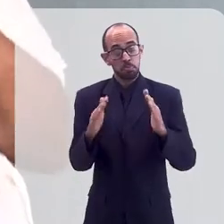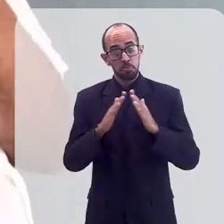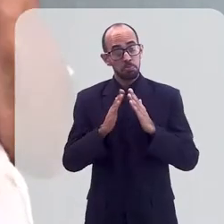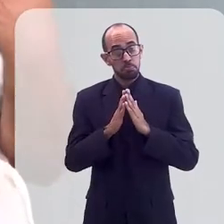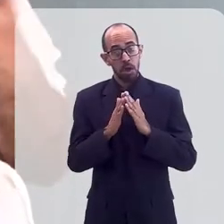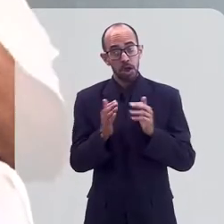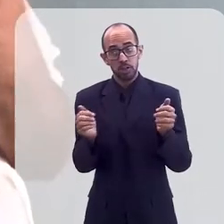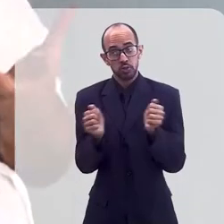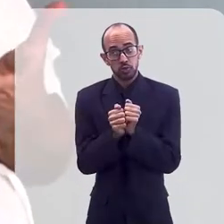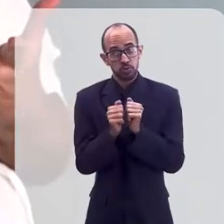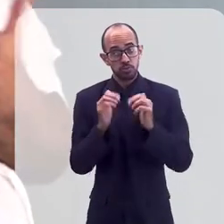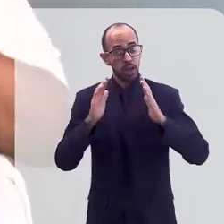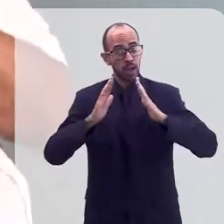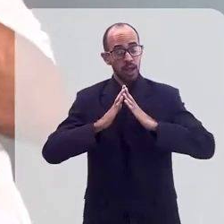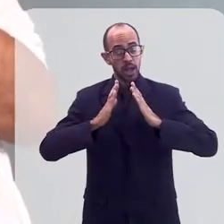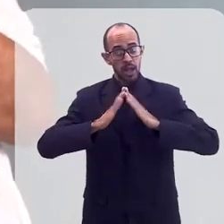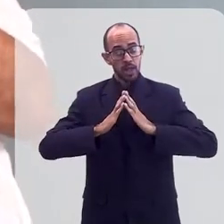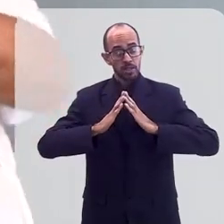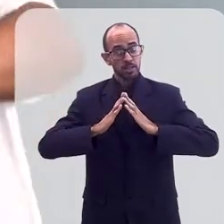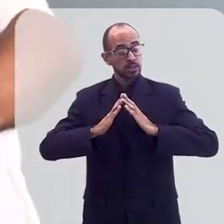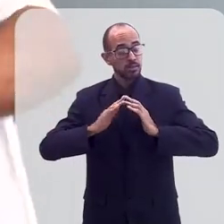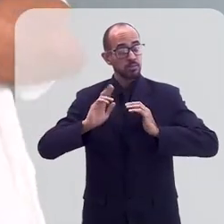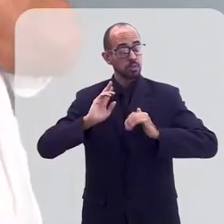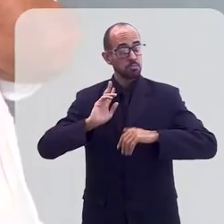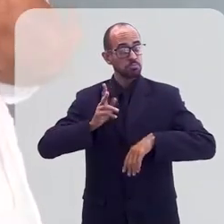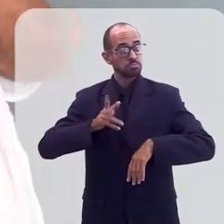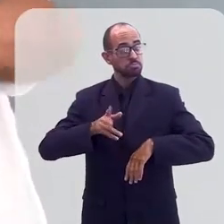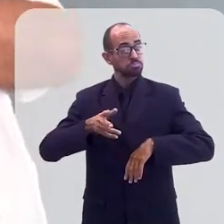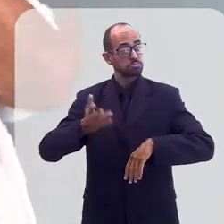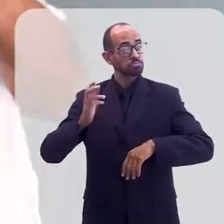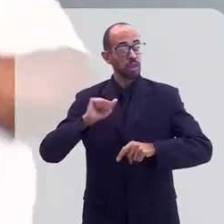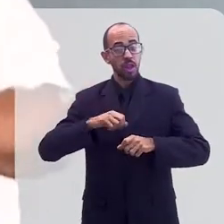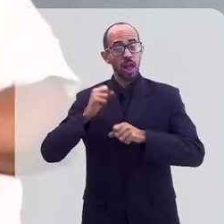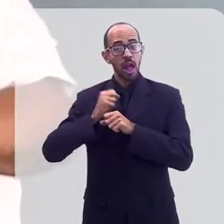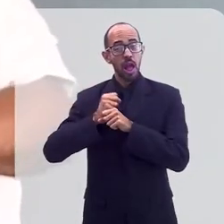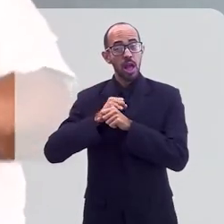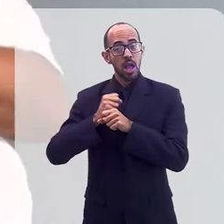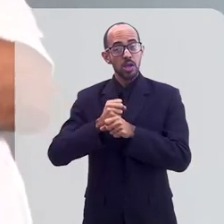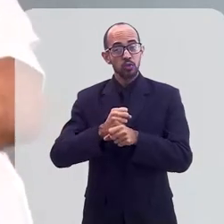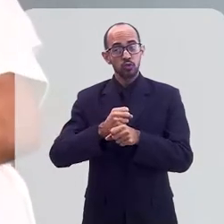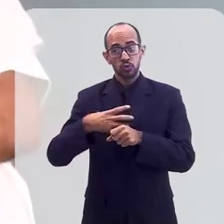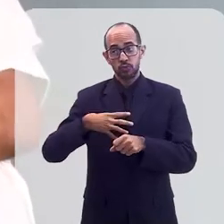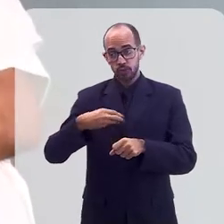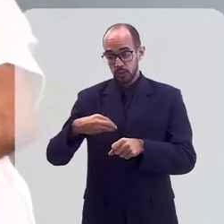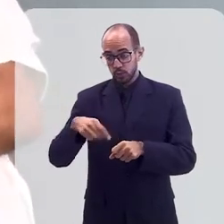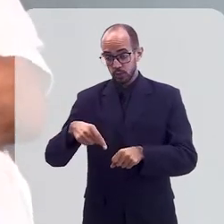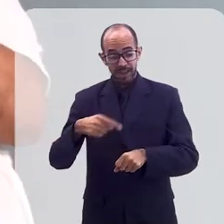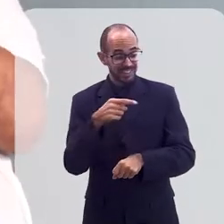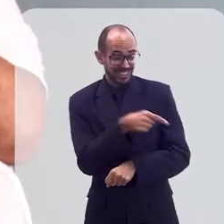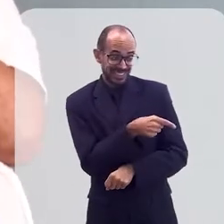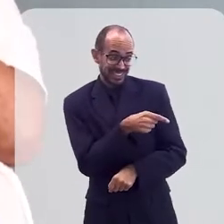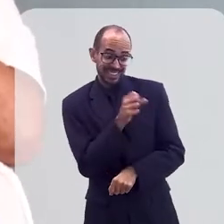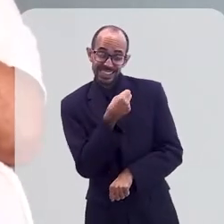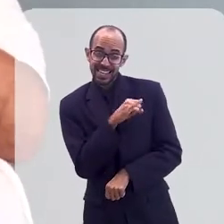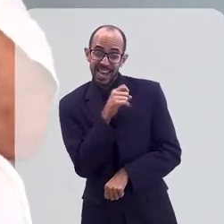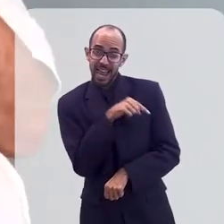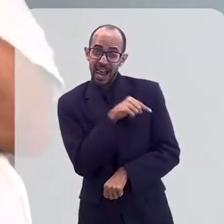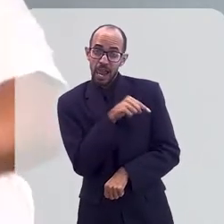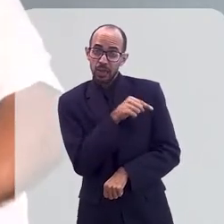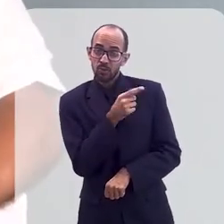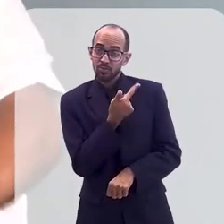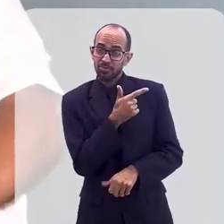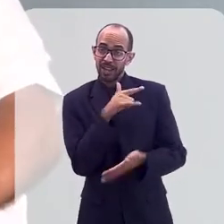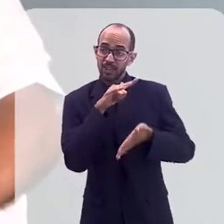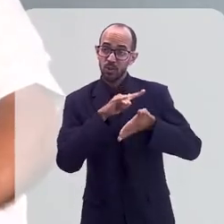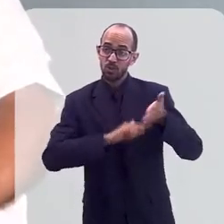mora numa casa e começa a nascer filhos. Ora, se ela não tem certidão, logo os